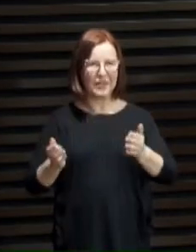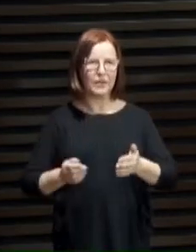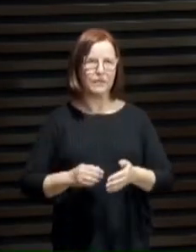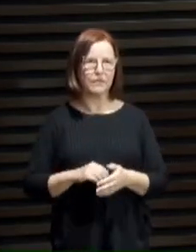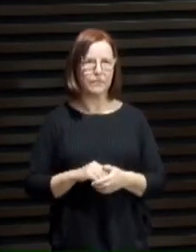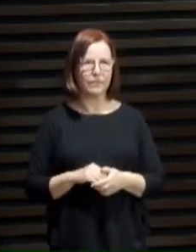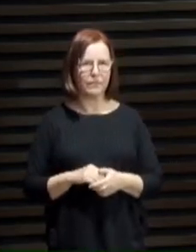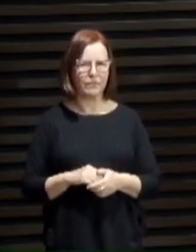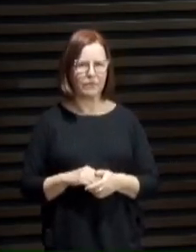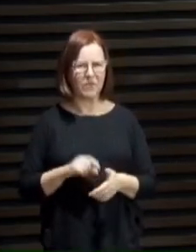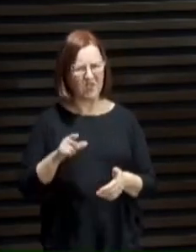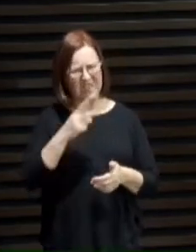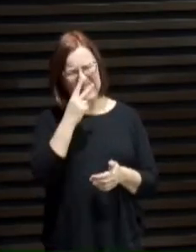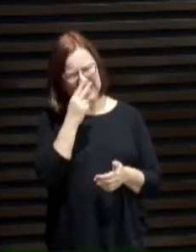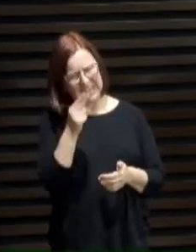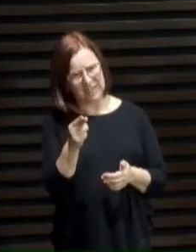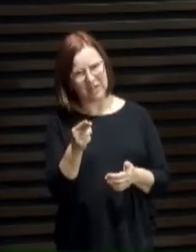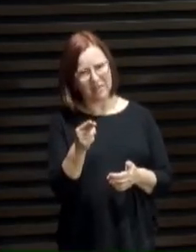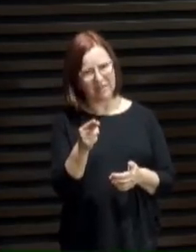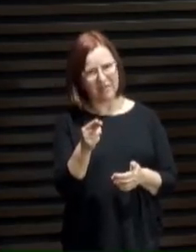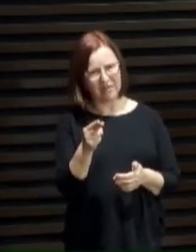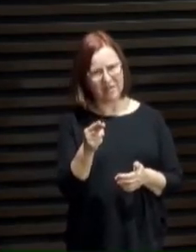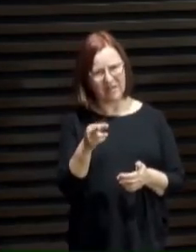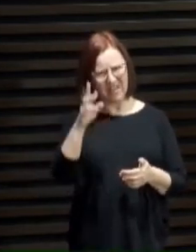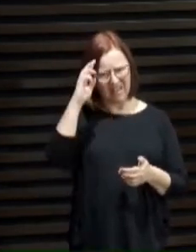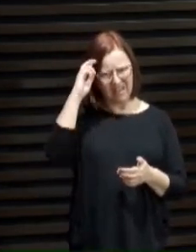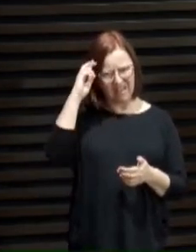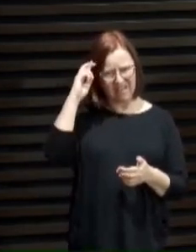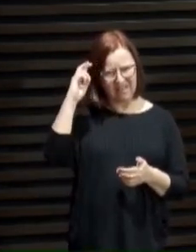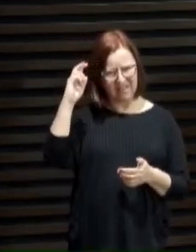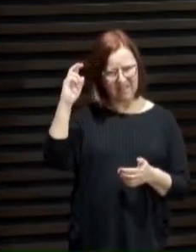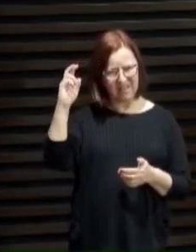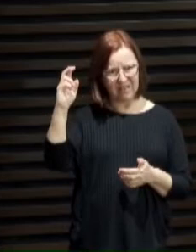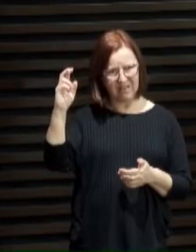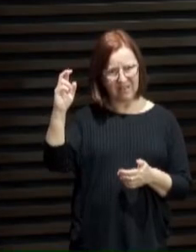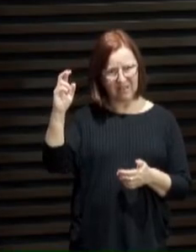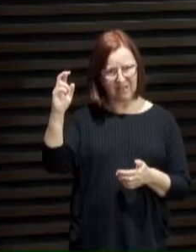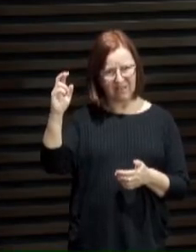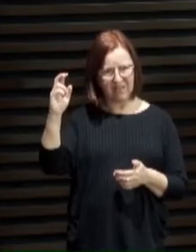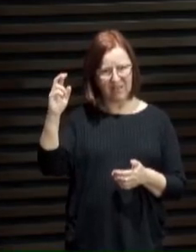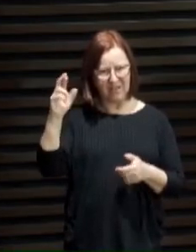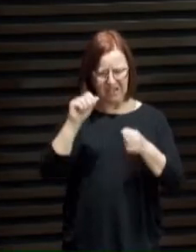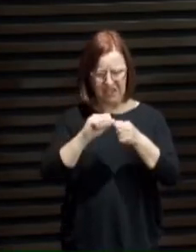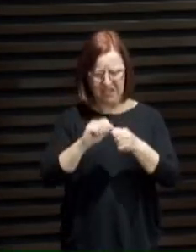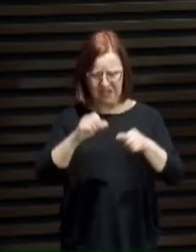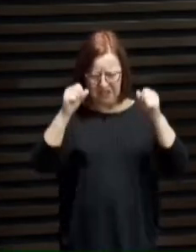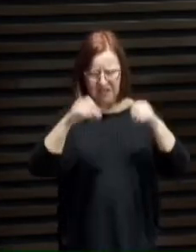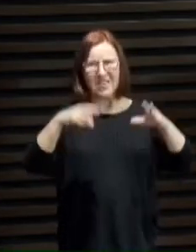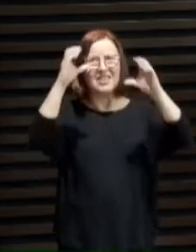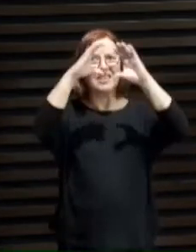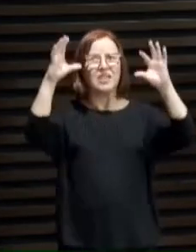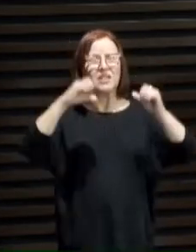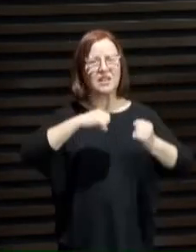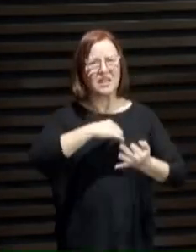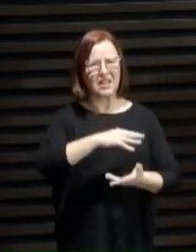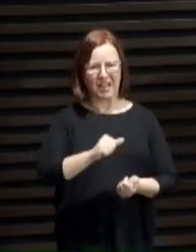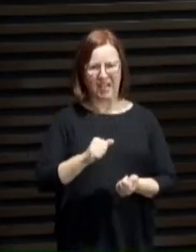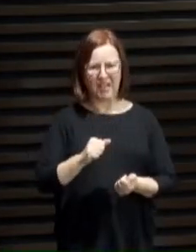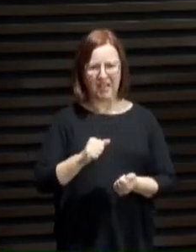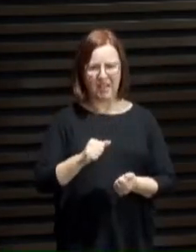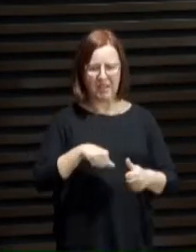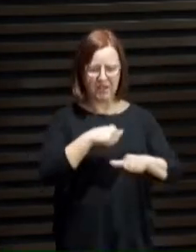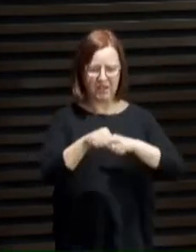Você acha mesmo que o Senhor que criou os céus e a terra, o Deus que se fez